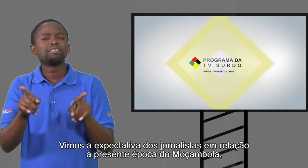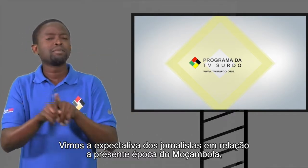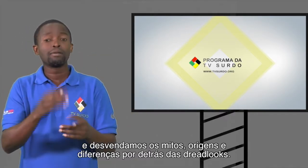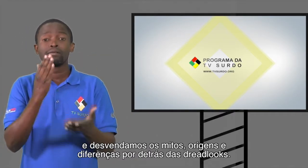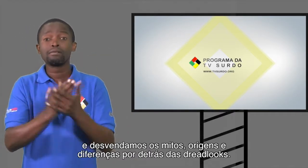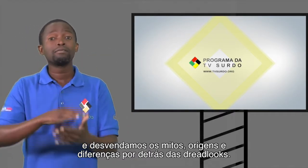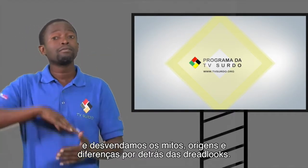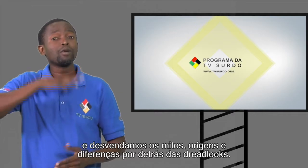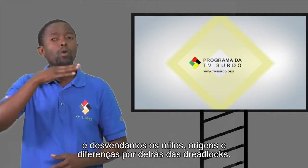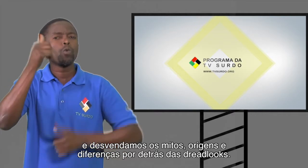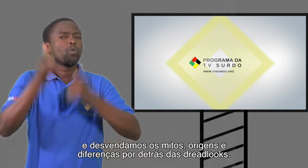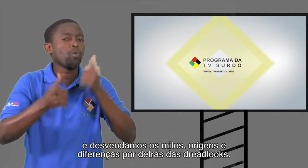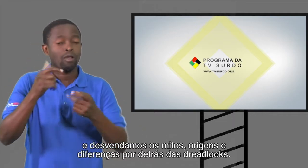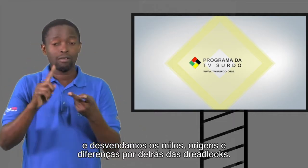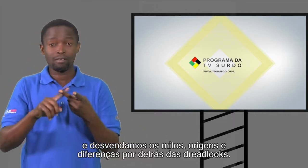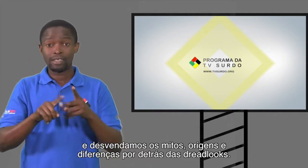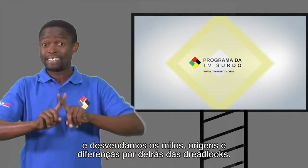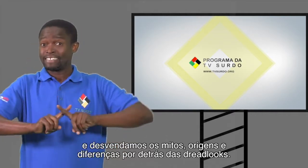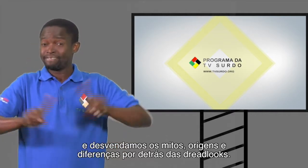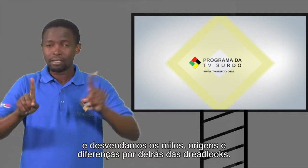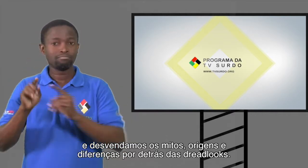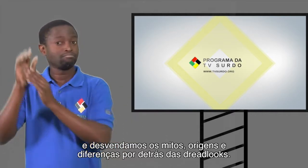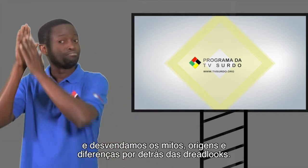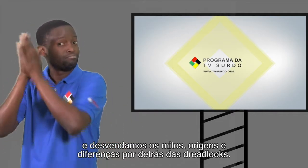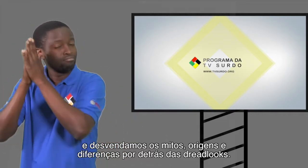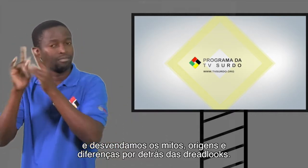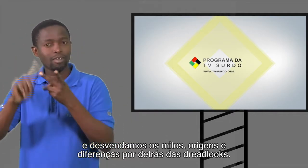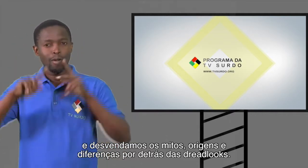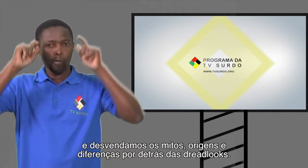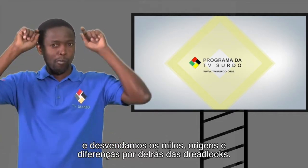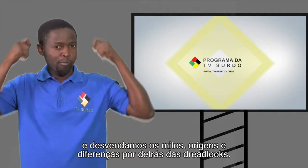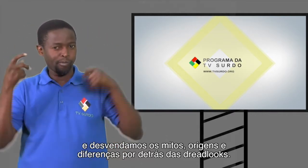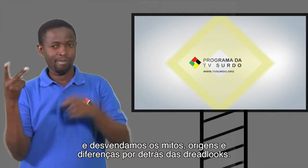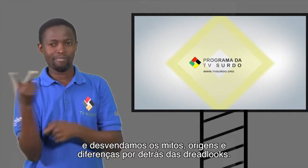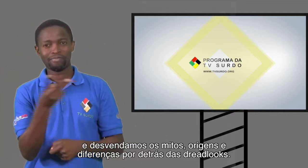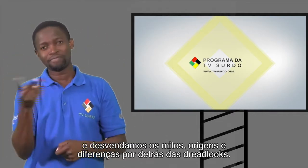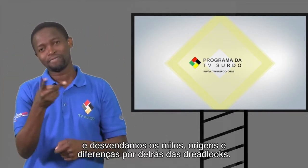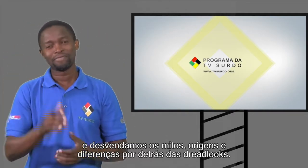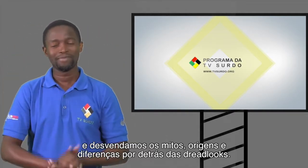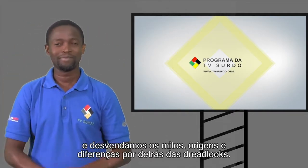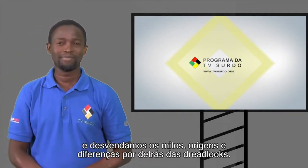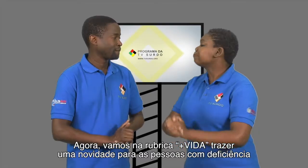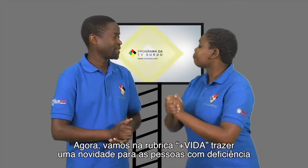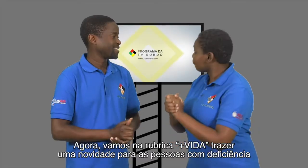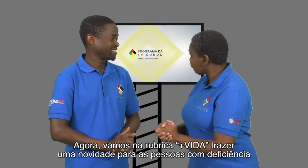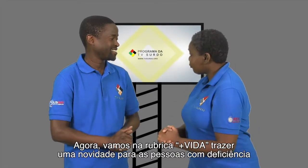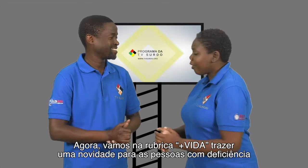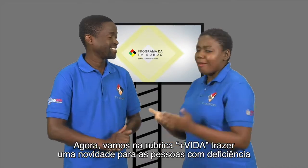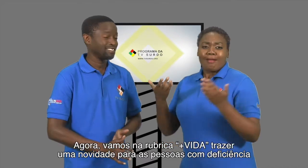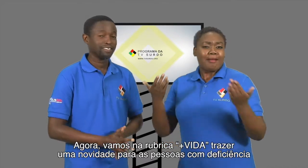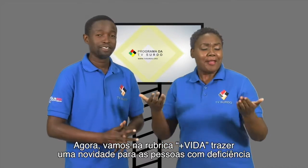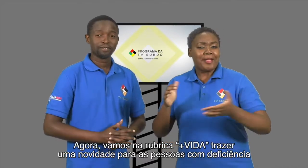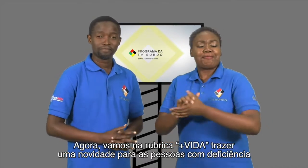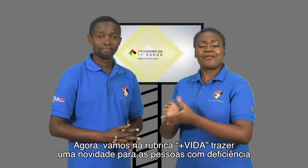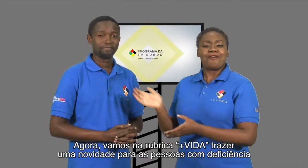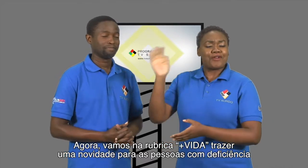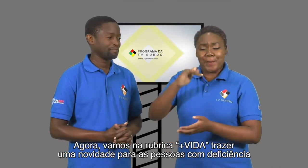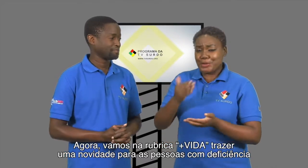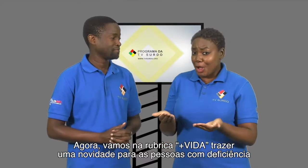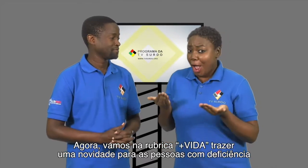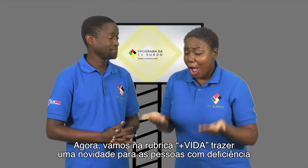E desvindamos os mitos, origens e diferenças por detrás das dreadlocks. Agora, vamos,